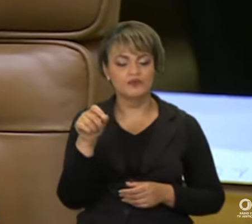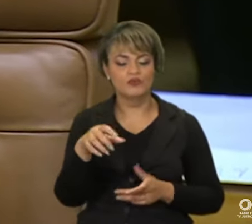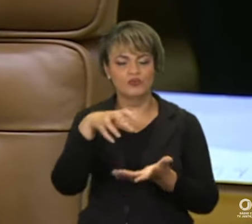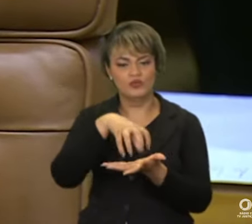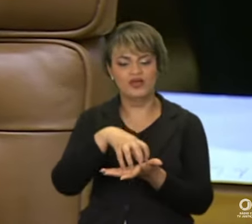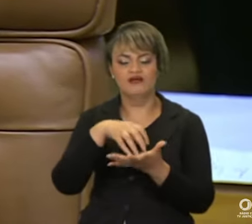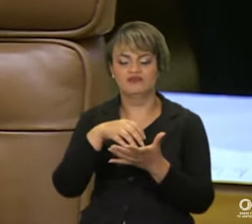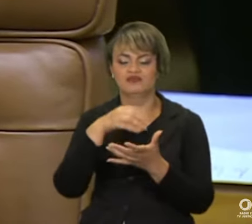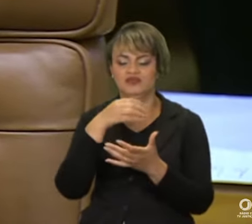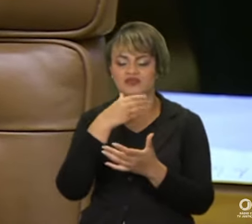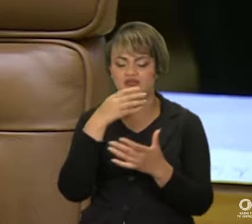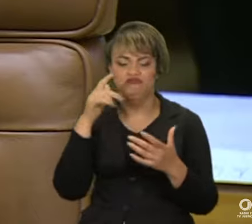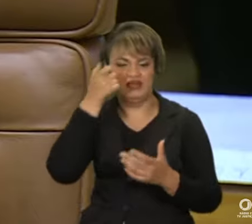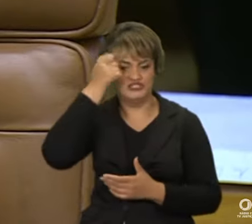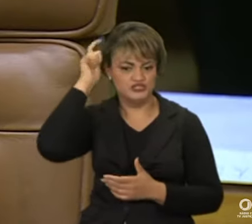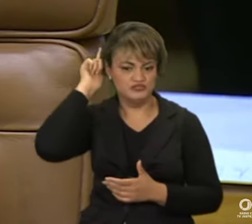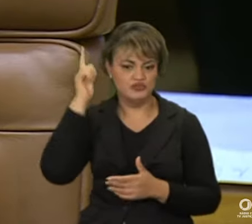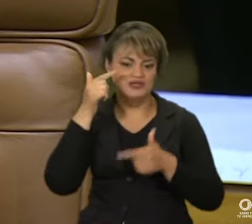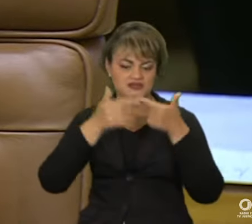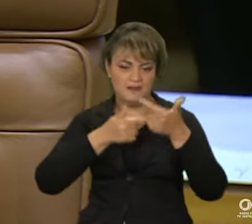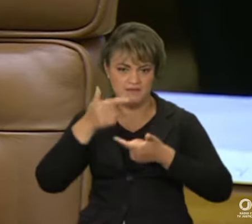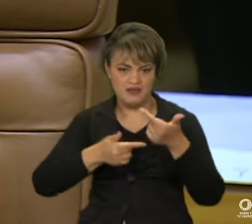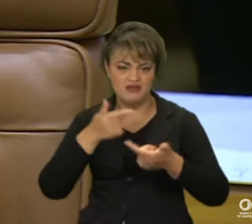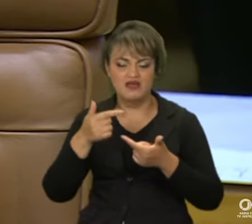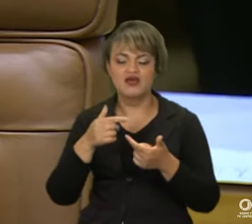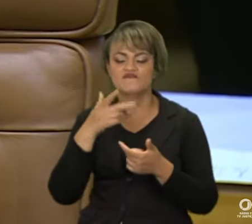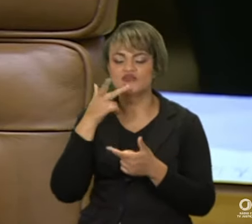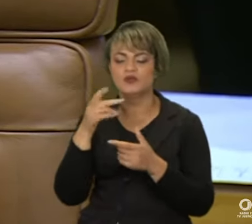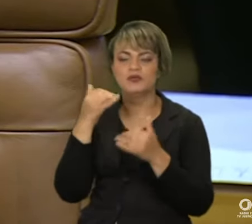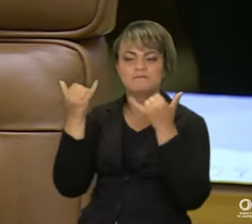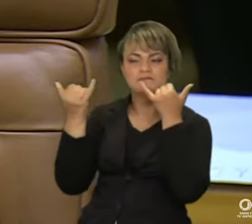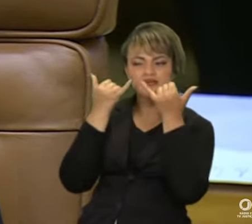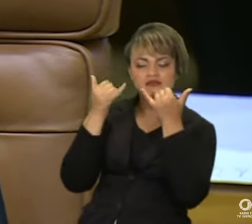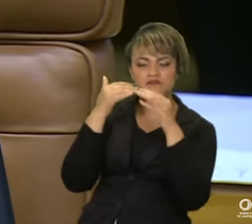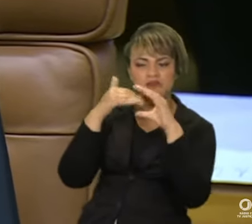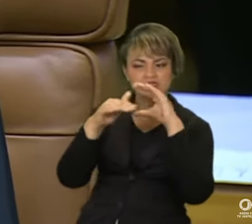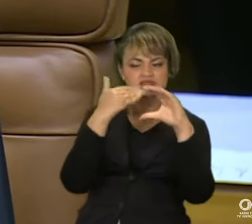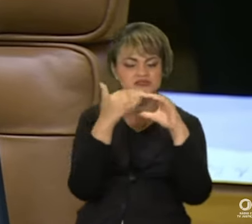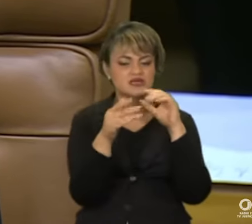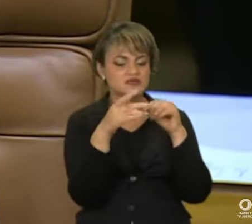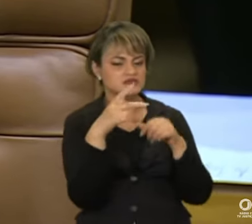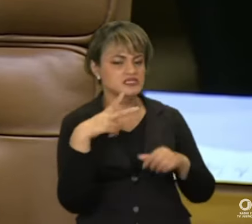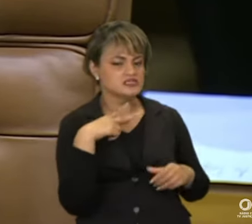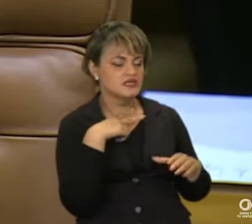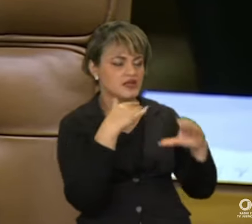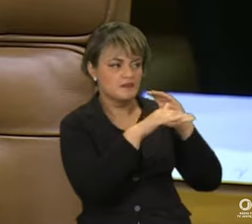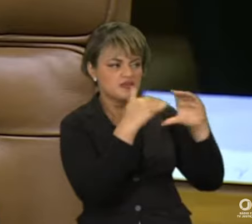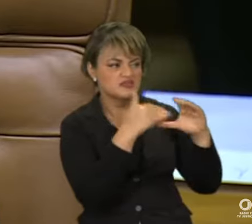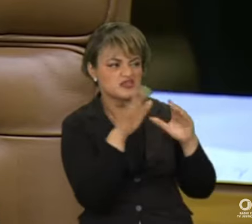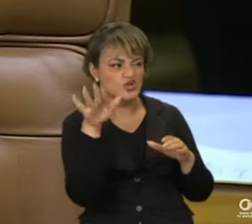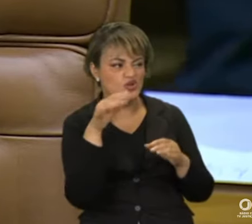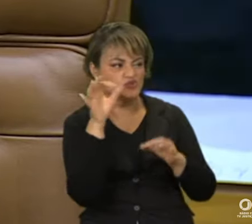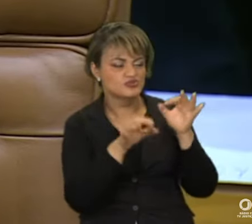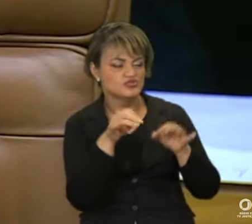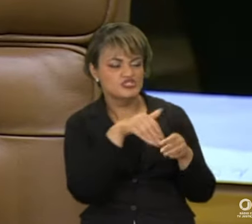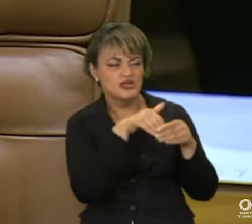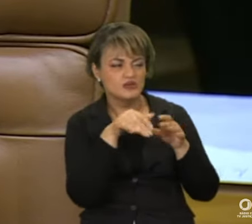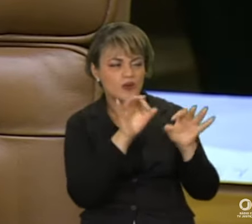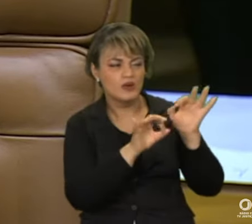Moraes teria usado mensagens de forma não oficial para ordenar que a Justiça Eleitoral produzisse